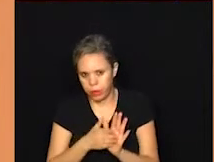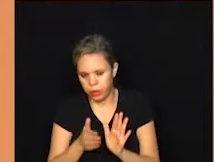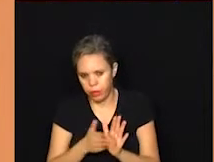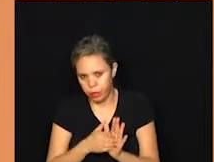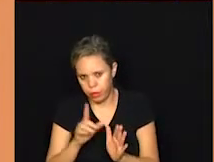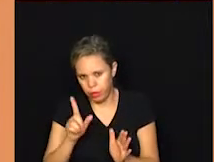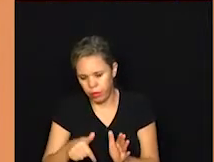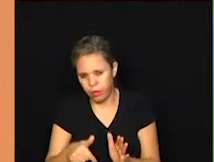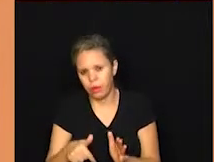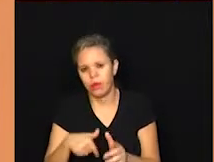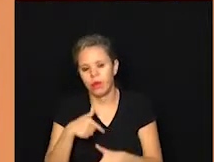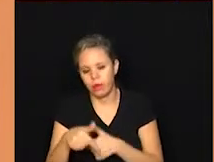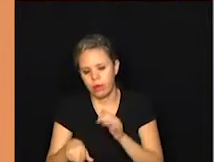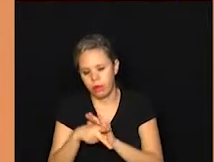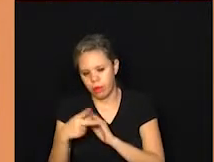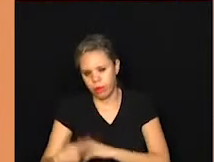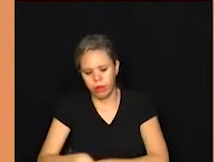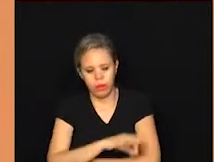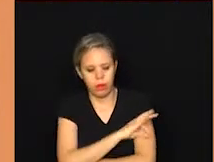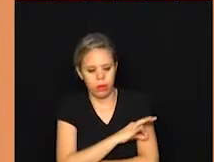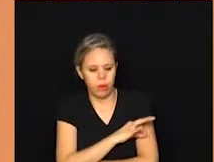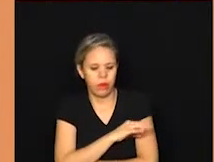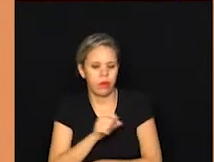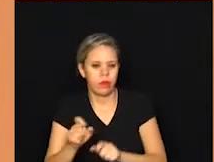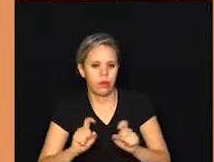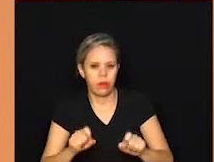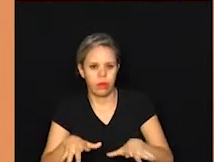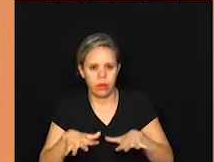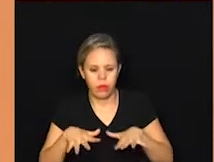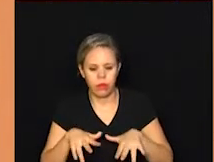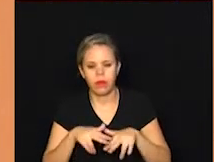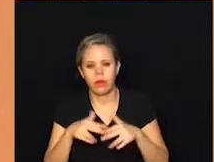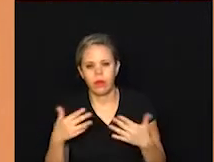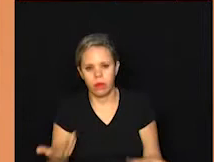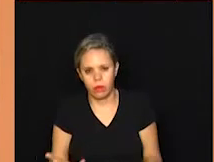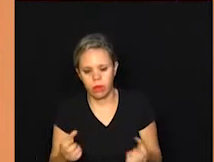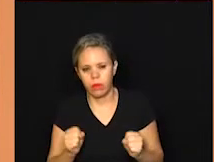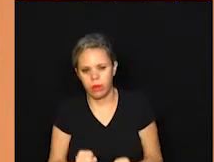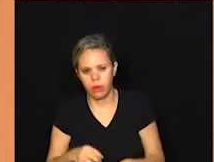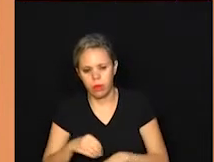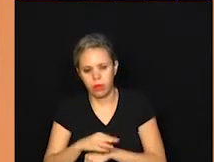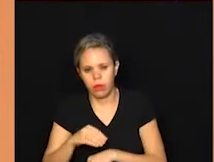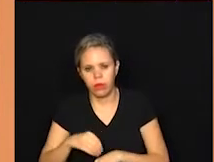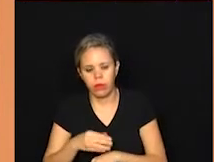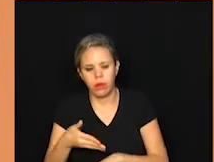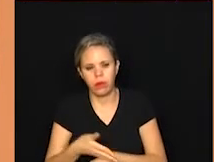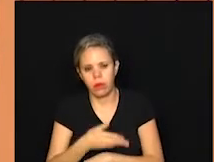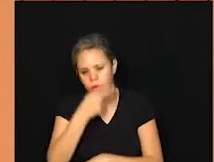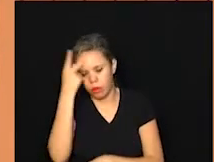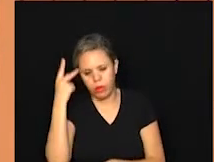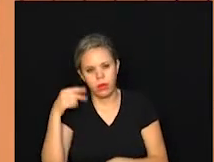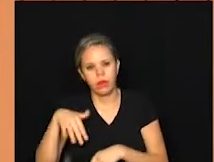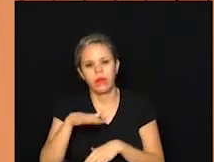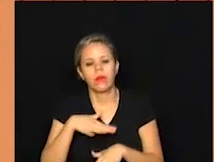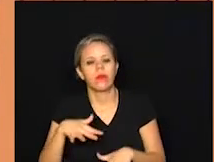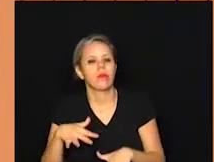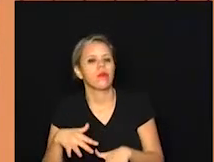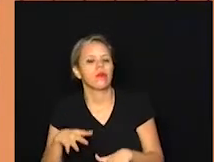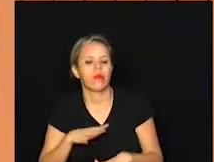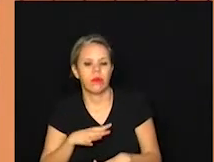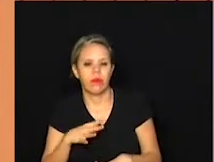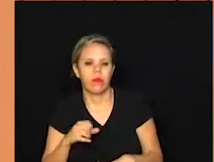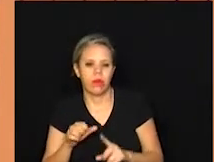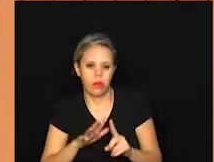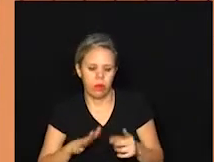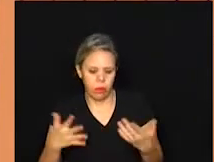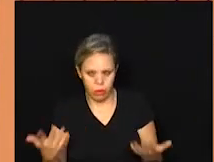é do Executivo. A gente está fazendo essa audiência pública justamente para poder trazer um pouco mais a participação popular, né, da sociedade civil,